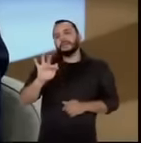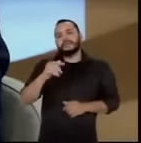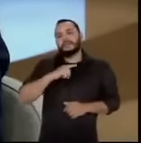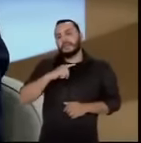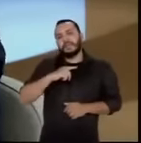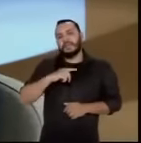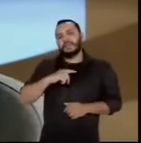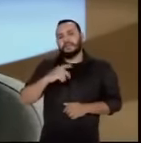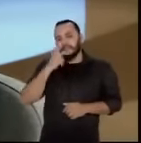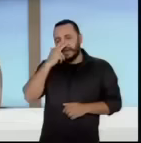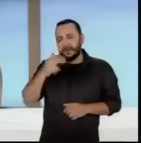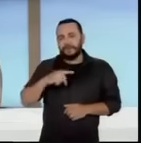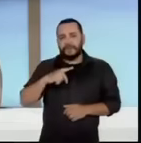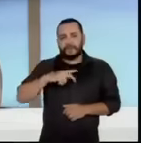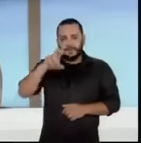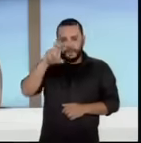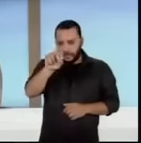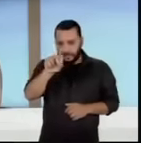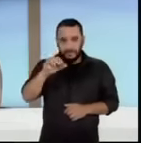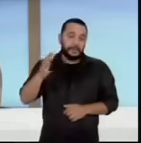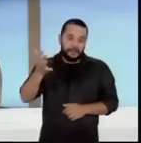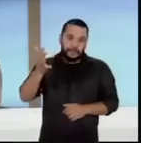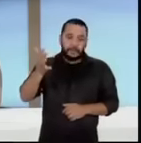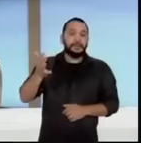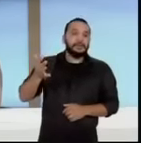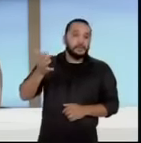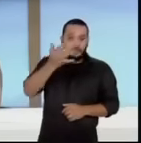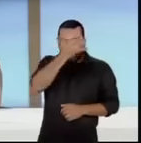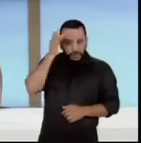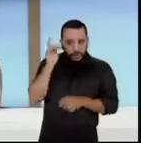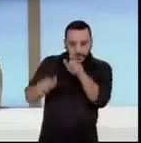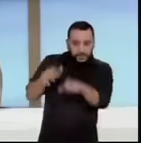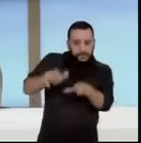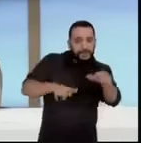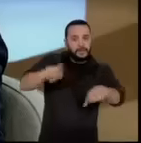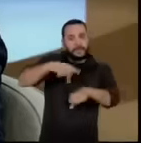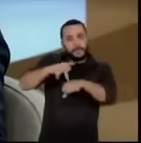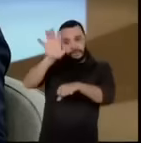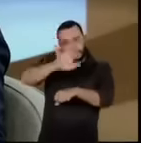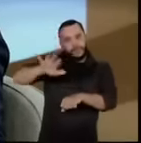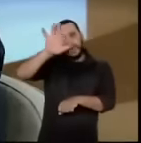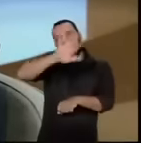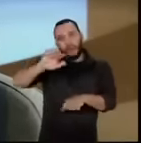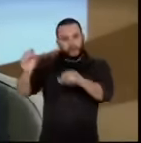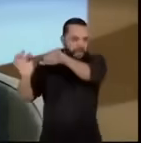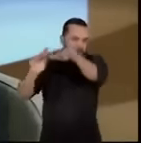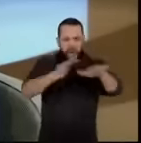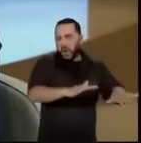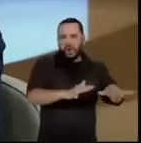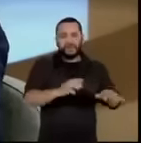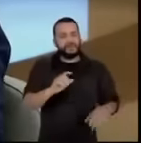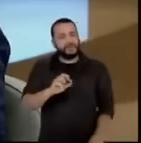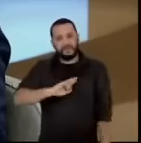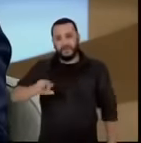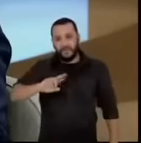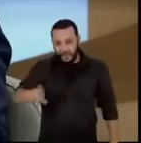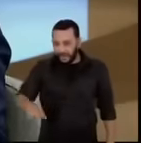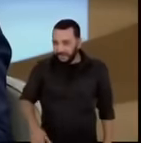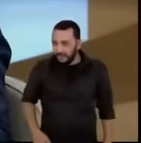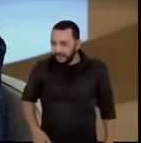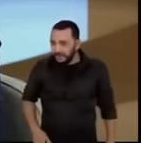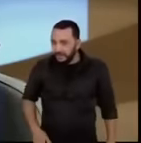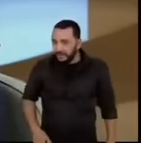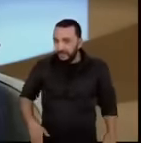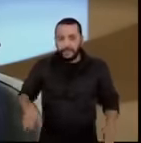tipo Força Nacional, que chega em algum lugar e faz o trabalho dissuasório. Não é assim. Inclusive, esses funcionários